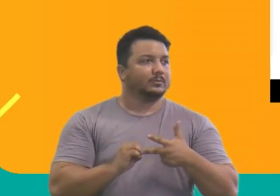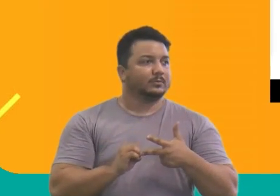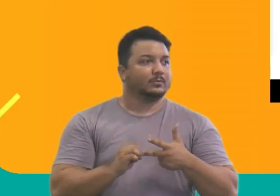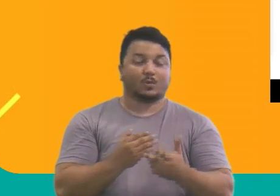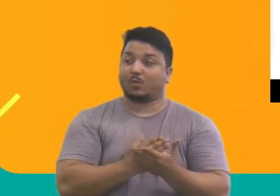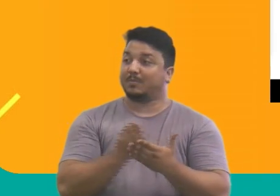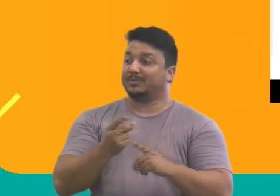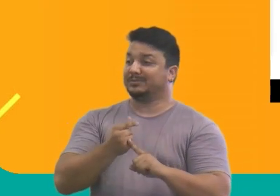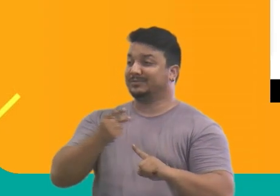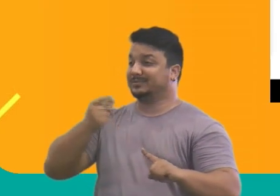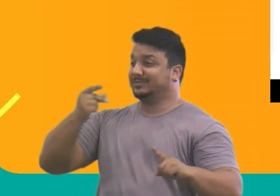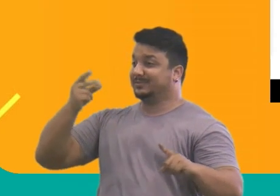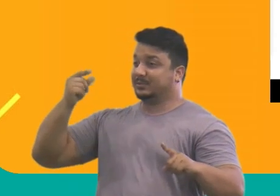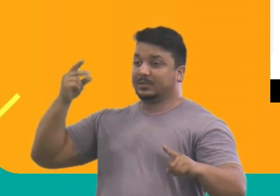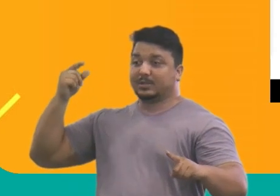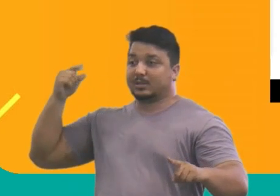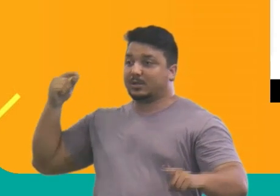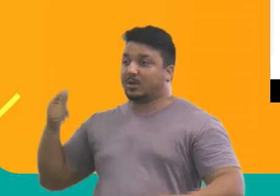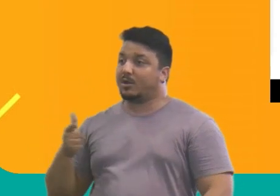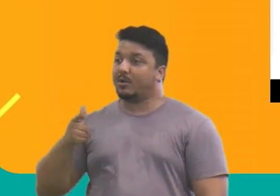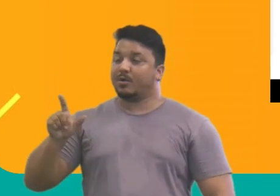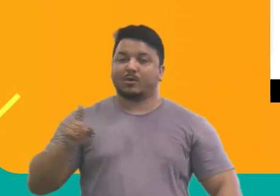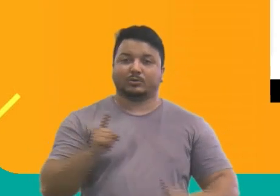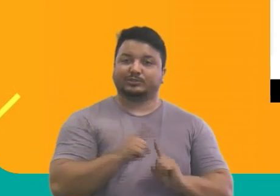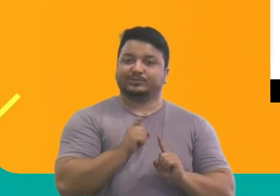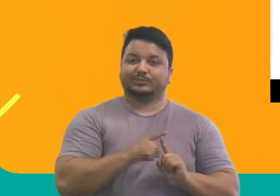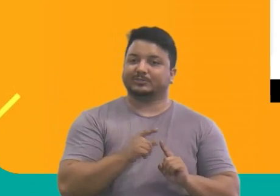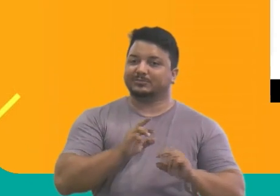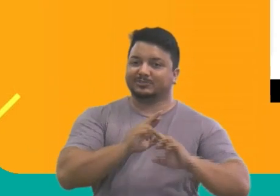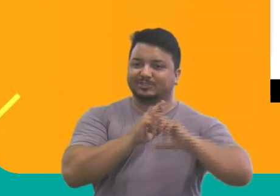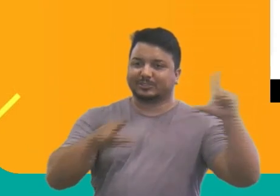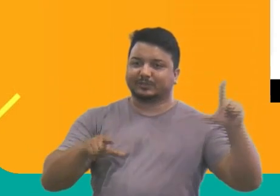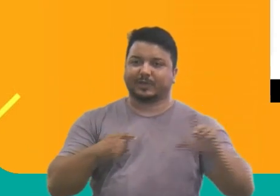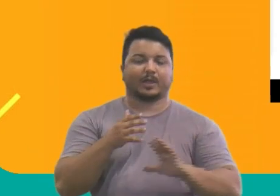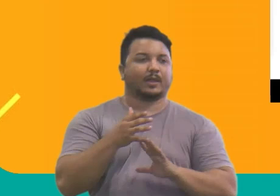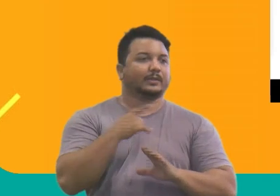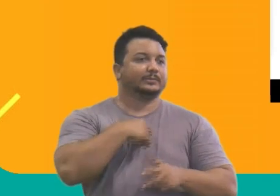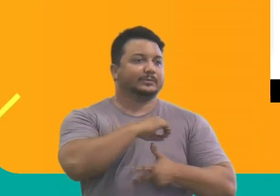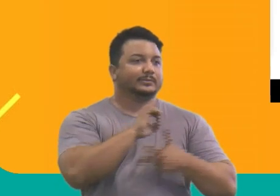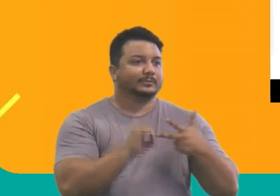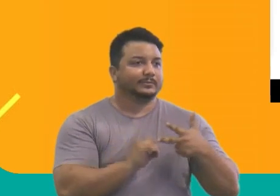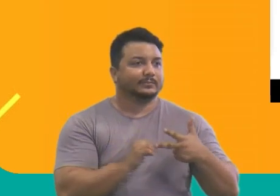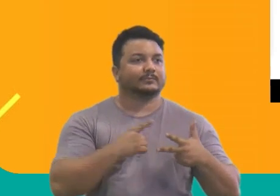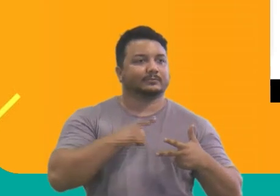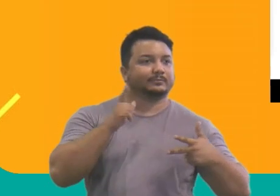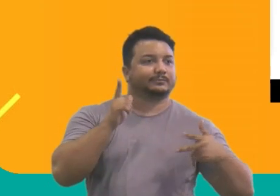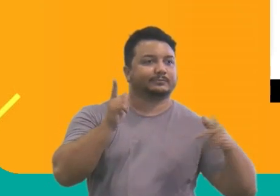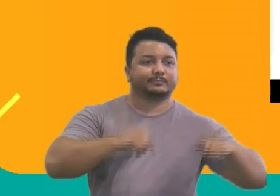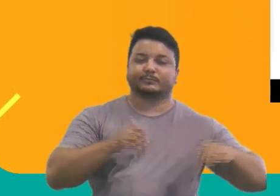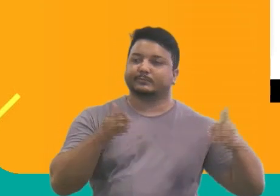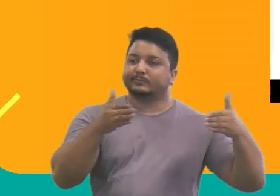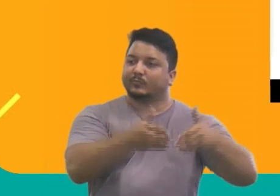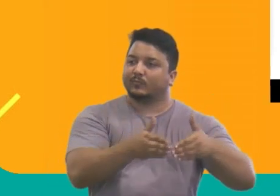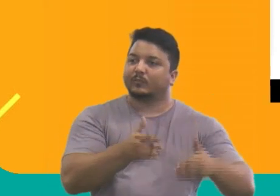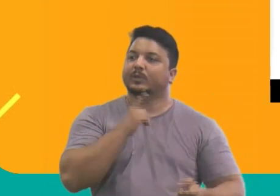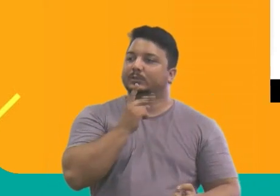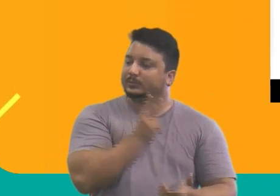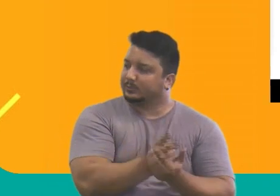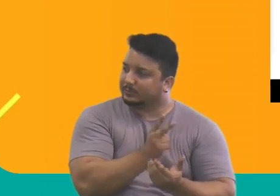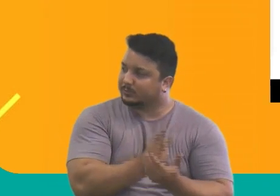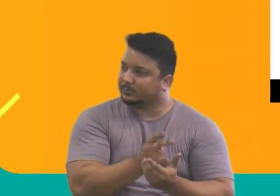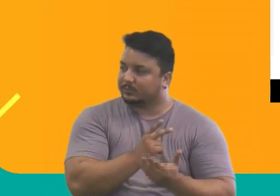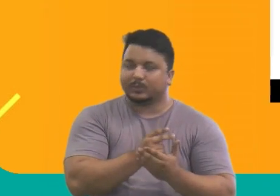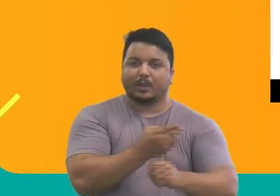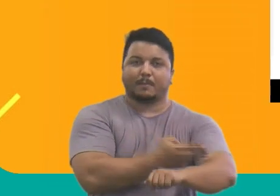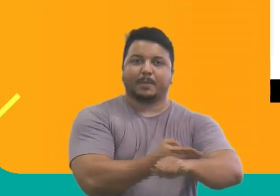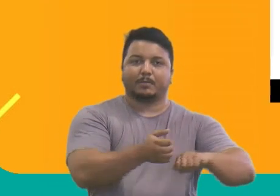primeira edição, que tinha um outro formato, um outro layout e atendia outras necessidades, calagem está na